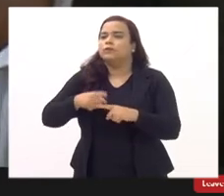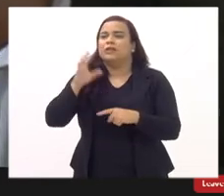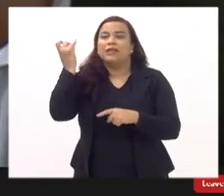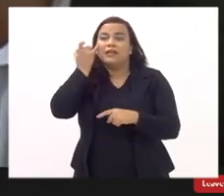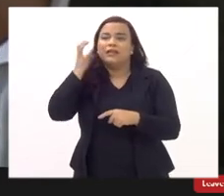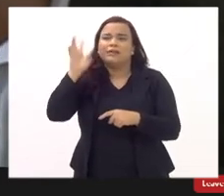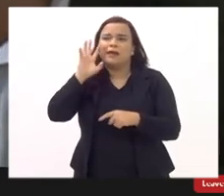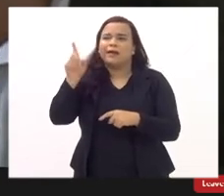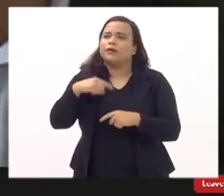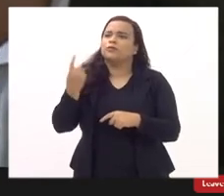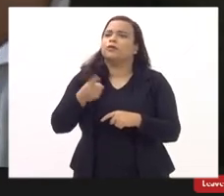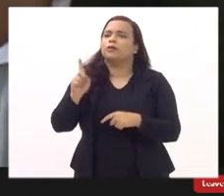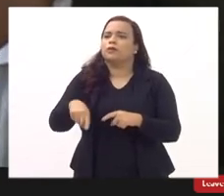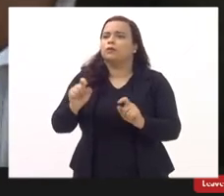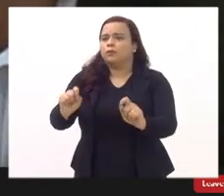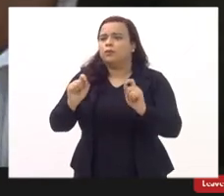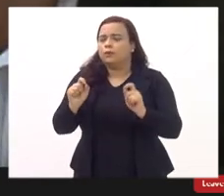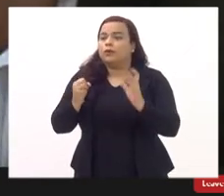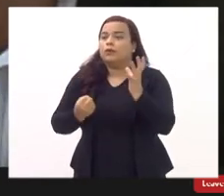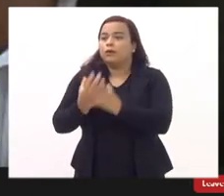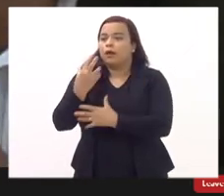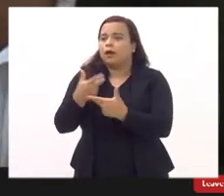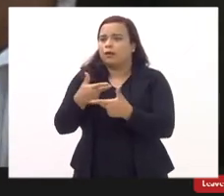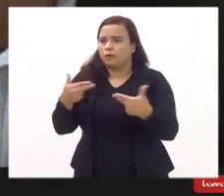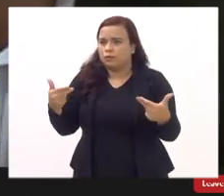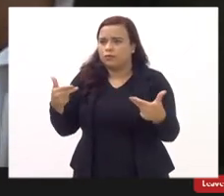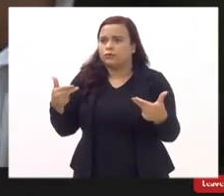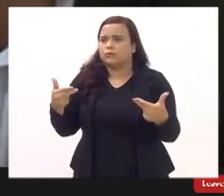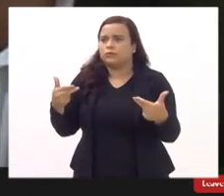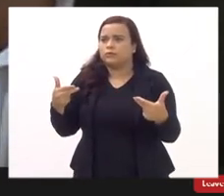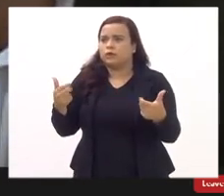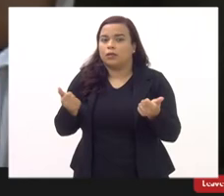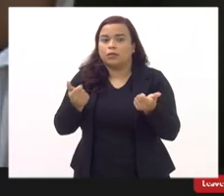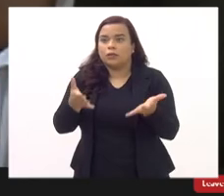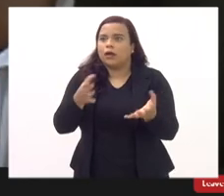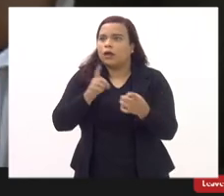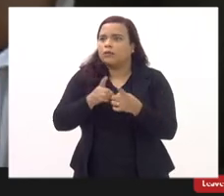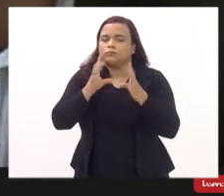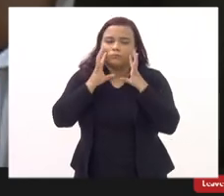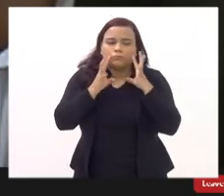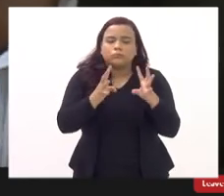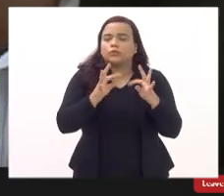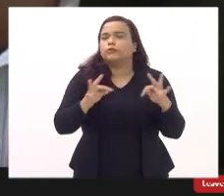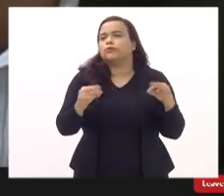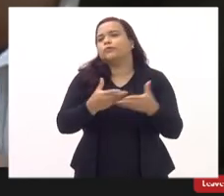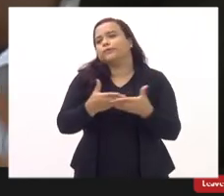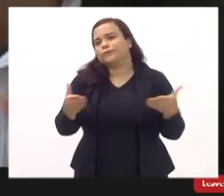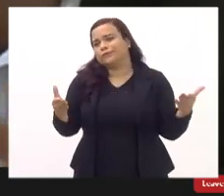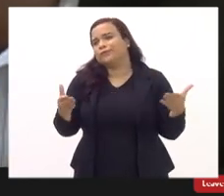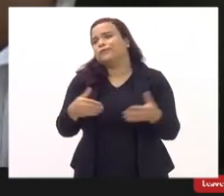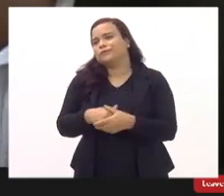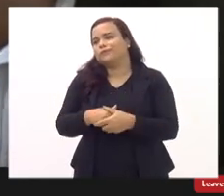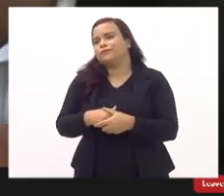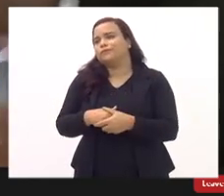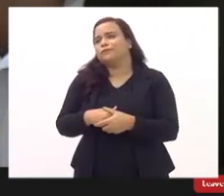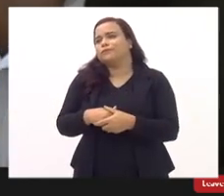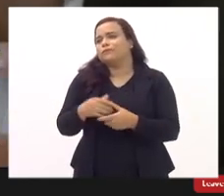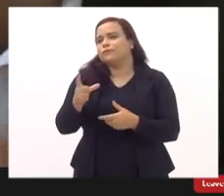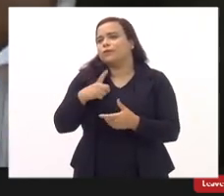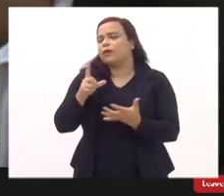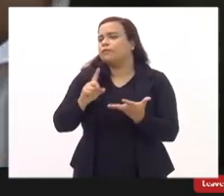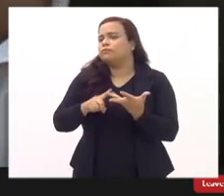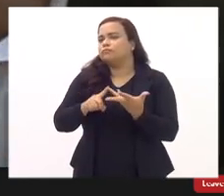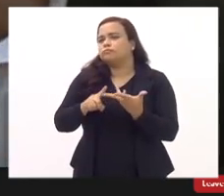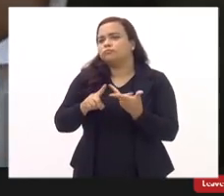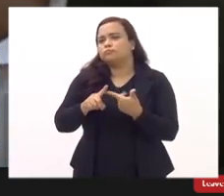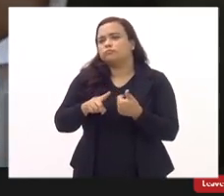ideia é construir algo que atenda a todos. Então, diferente das outras temáticas, como ontem a gente